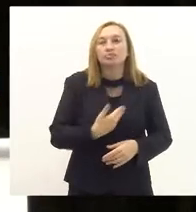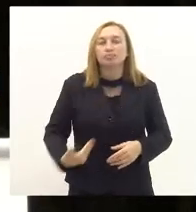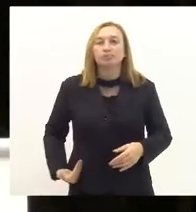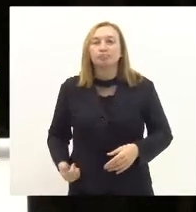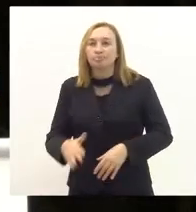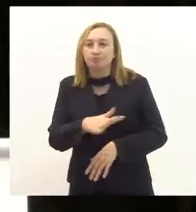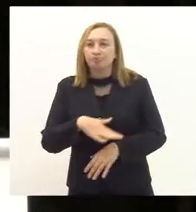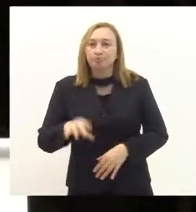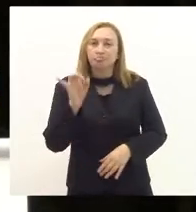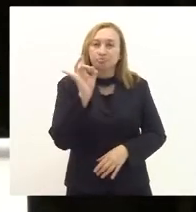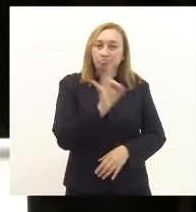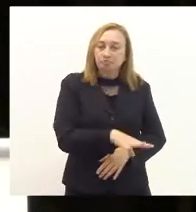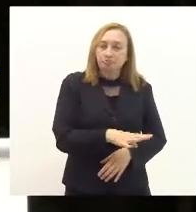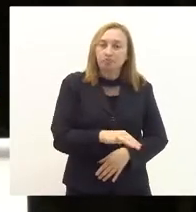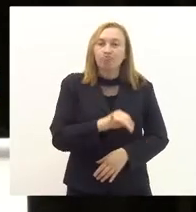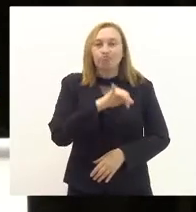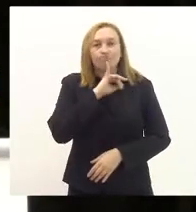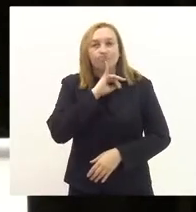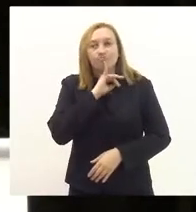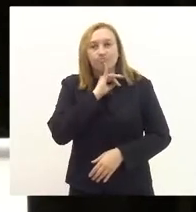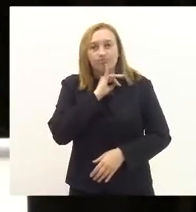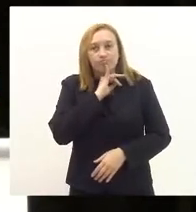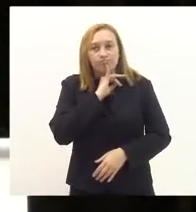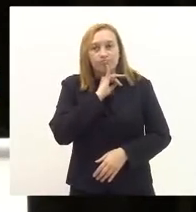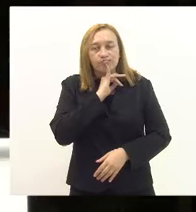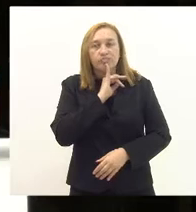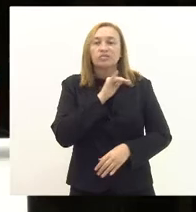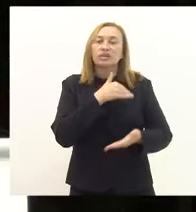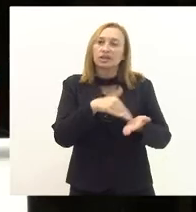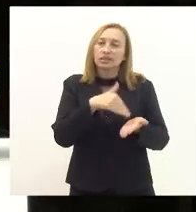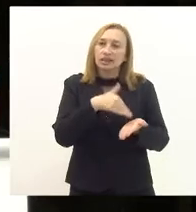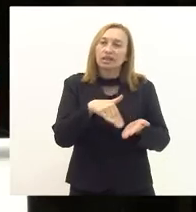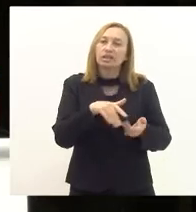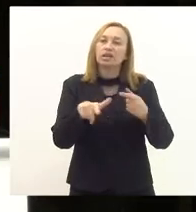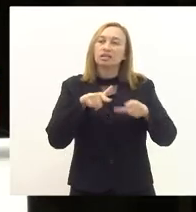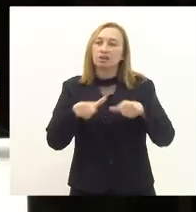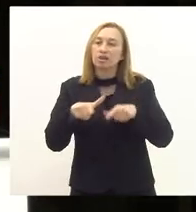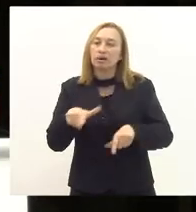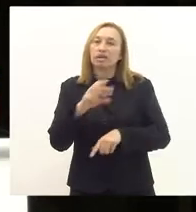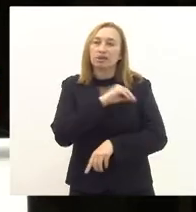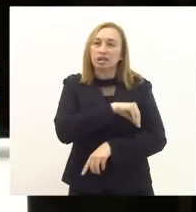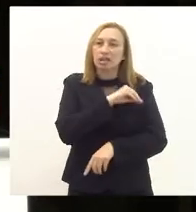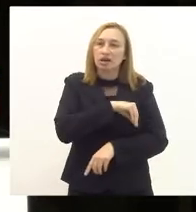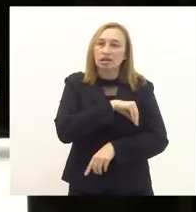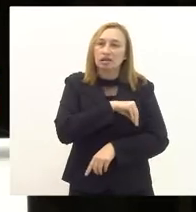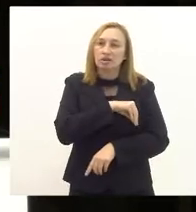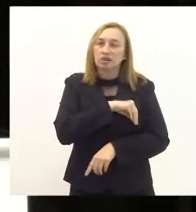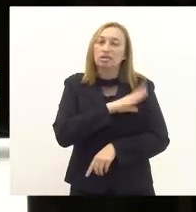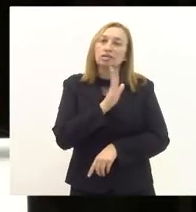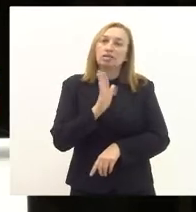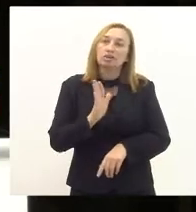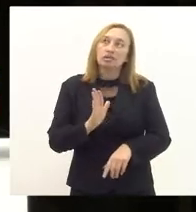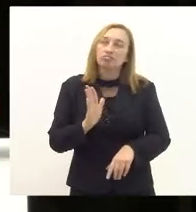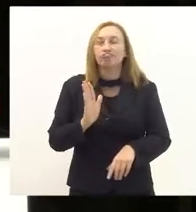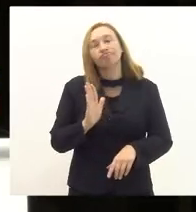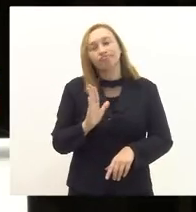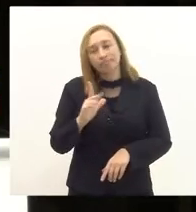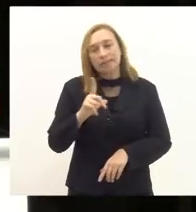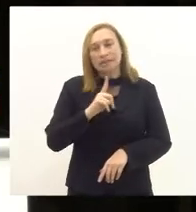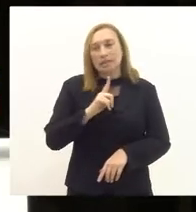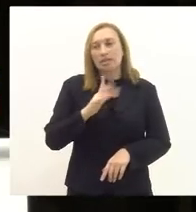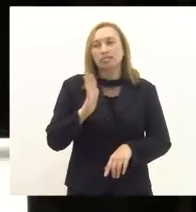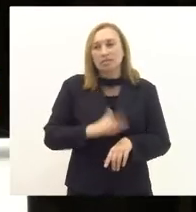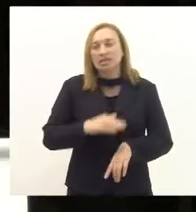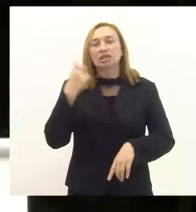E, por último, infelizmente, na Secretaria do Trabalho e Renda, é a que nós temos ainda